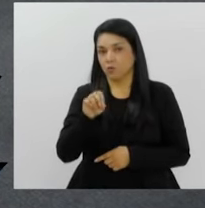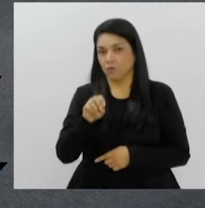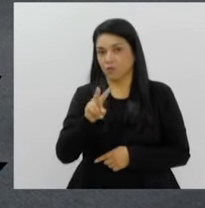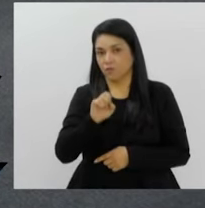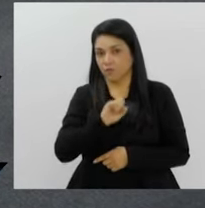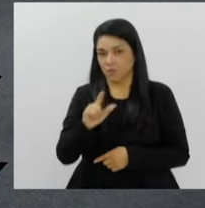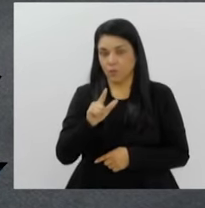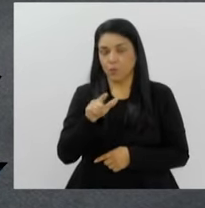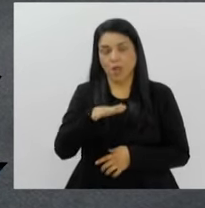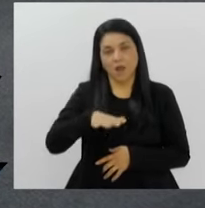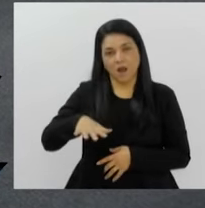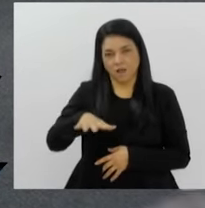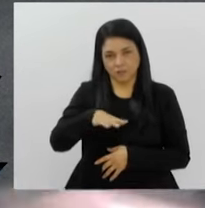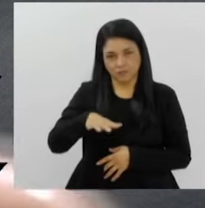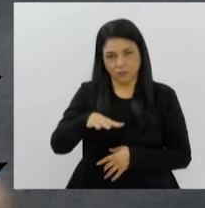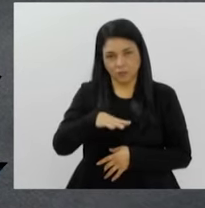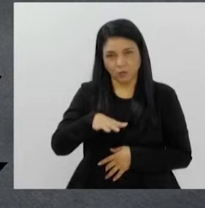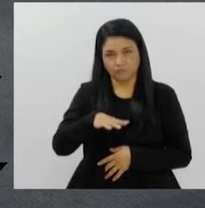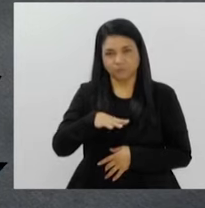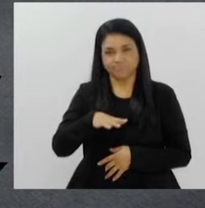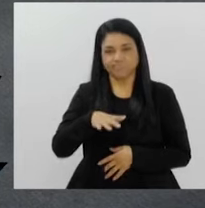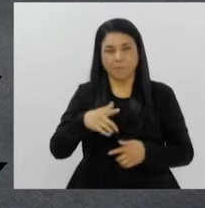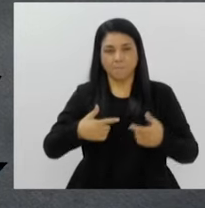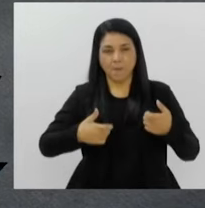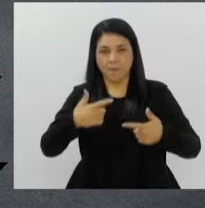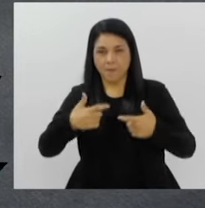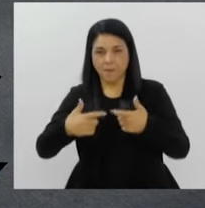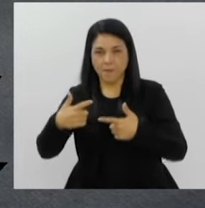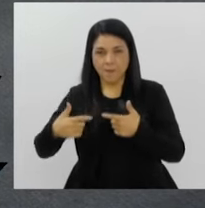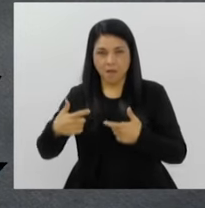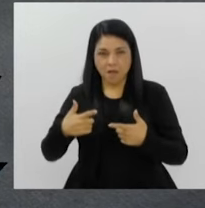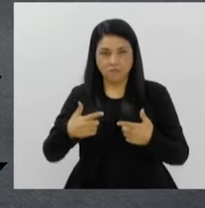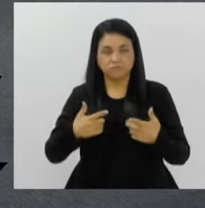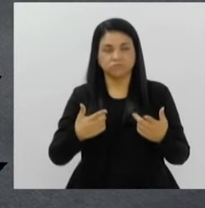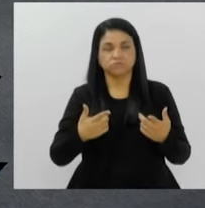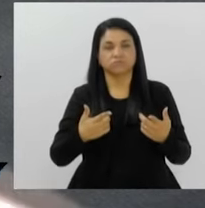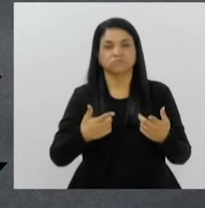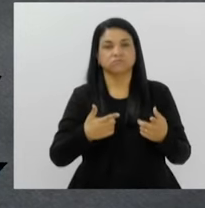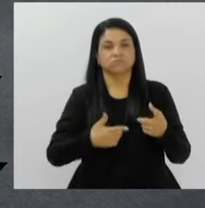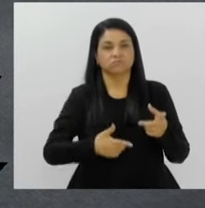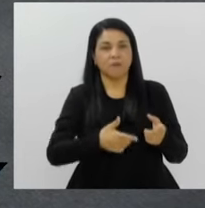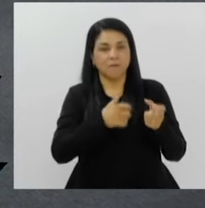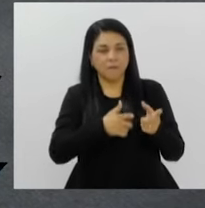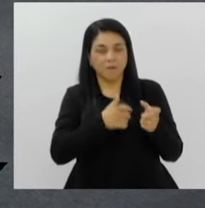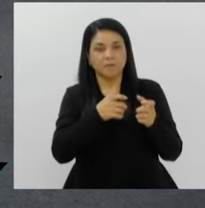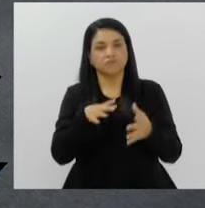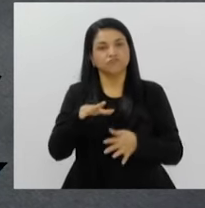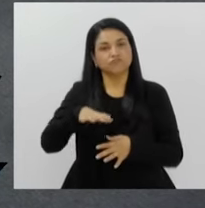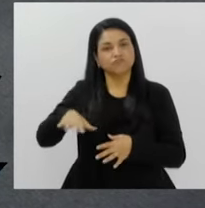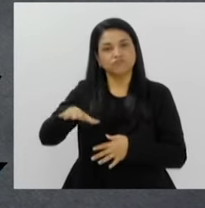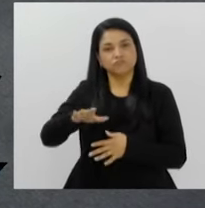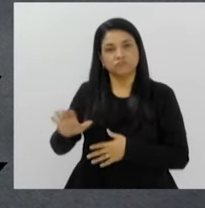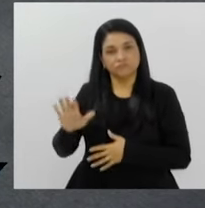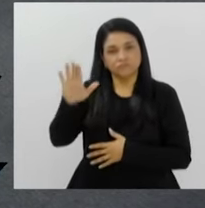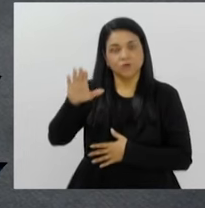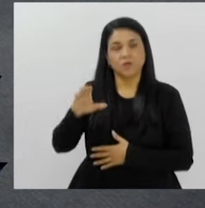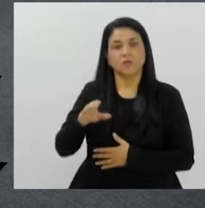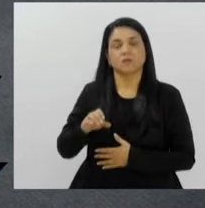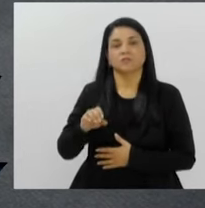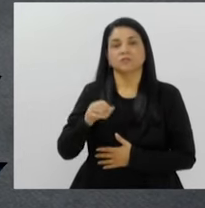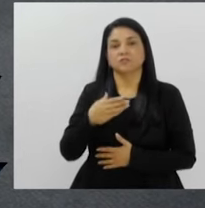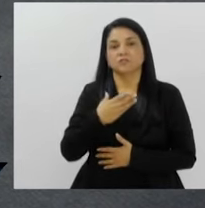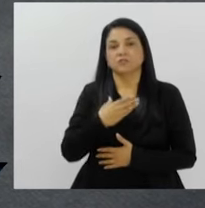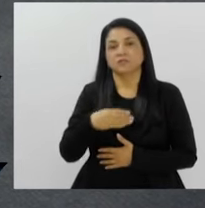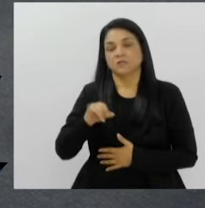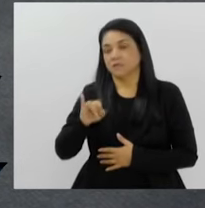em região toda, com os confrontos no complexo de Israel. E, ao mesmo tempo,